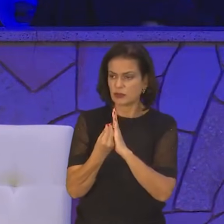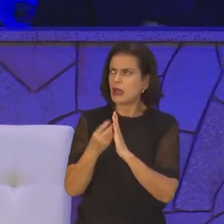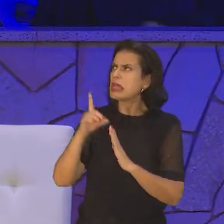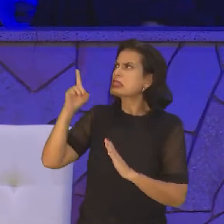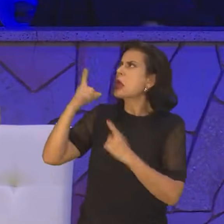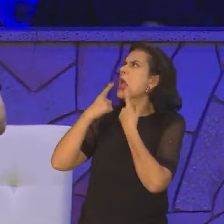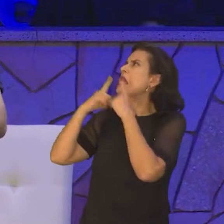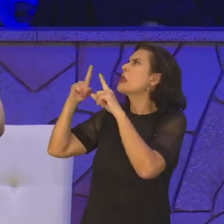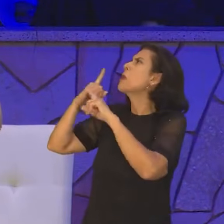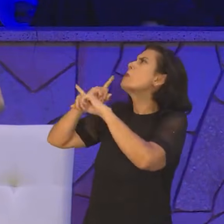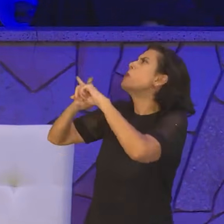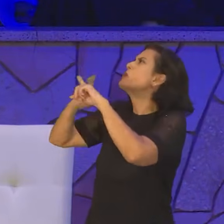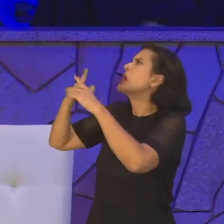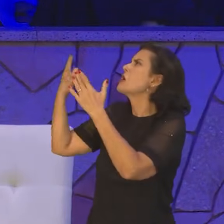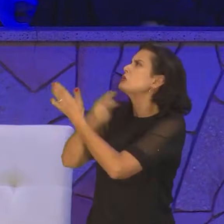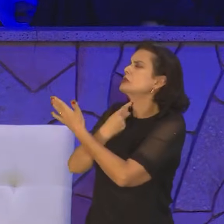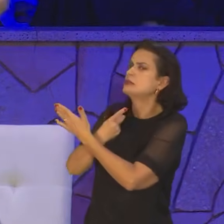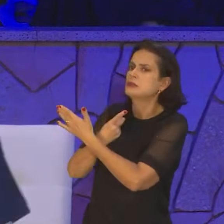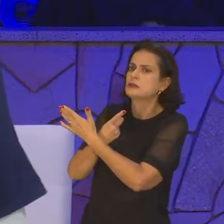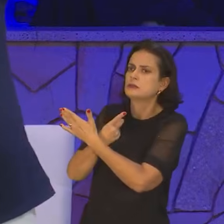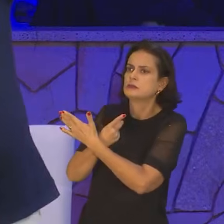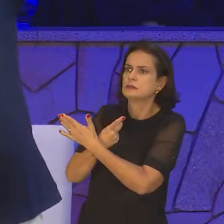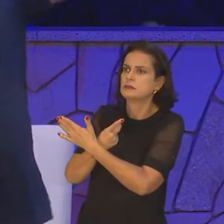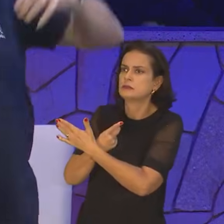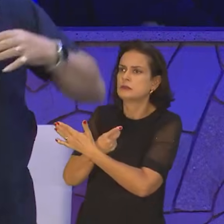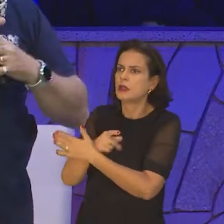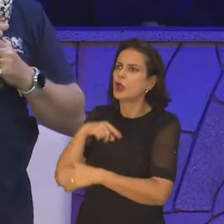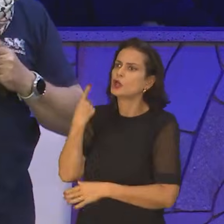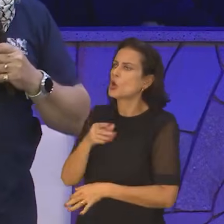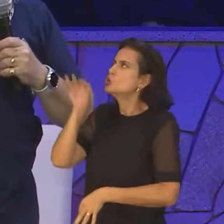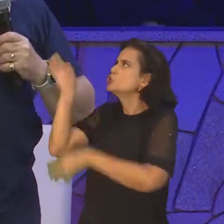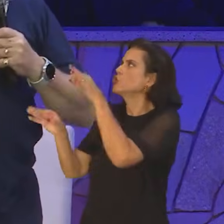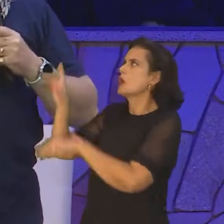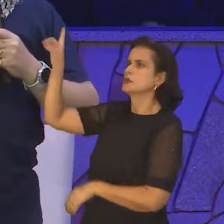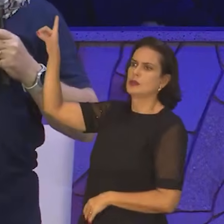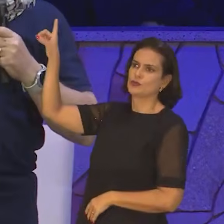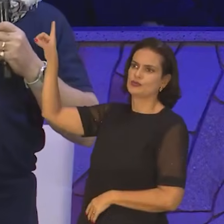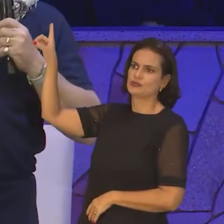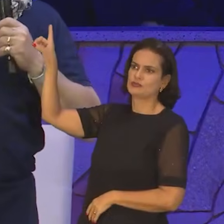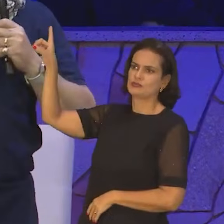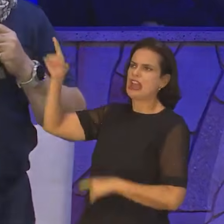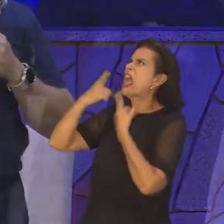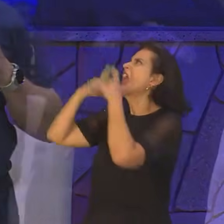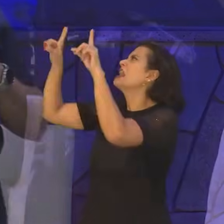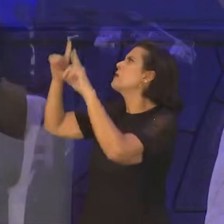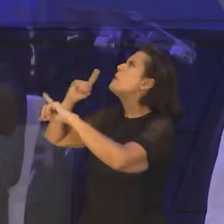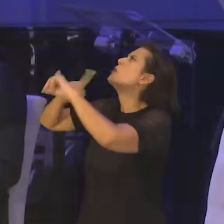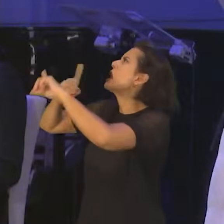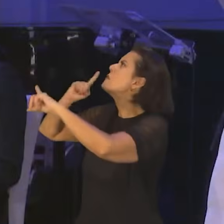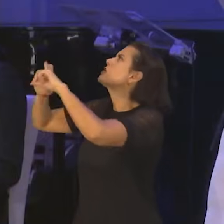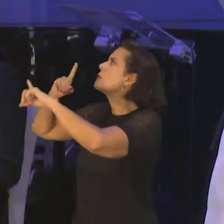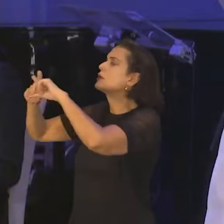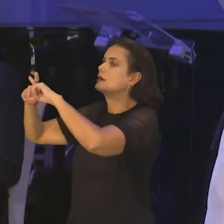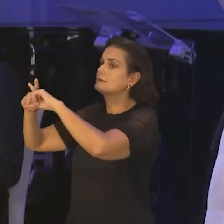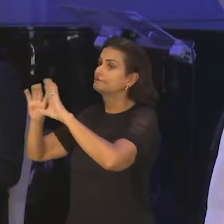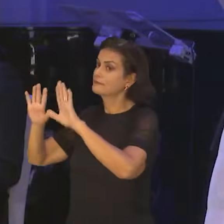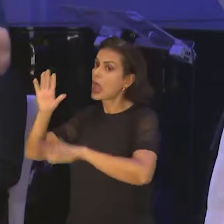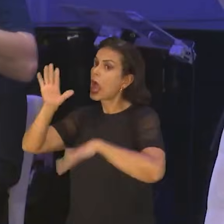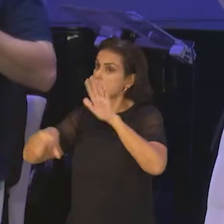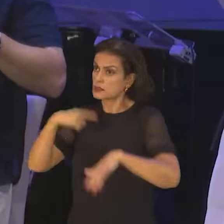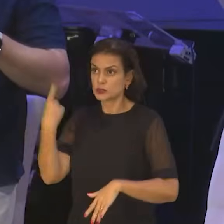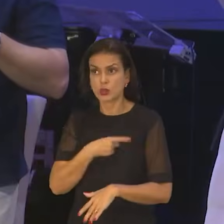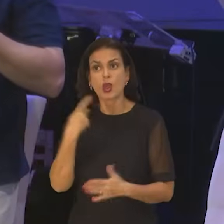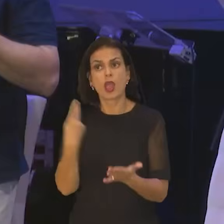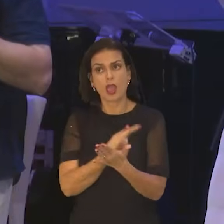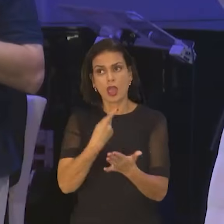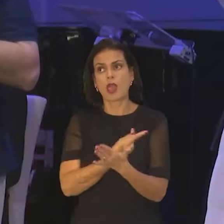isso? Direto a gente joga a Deus. E muitas vezes o erro é nosso. E muitas vezes é uma